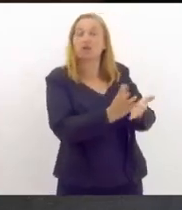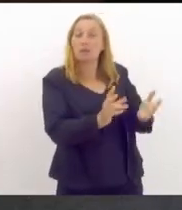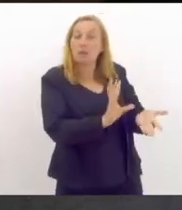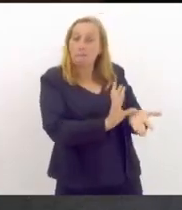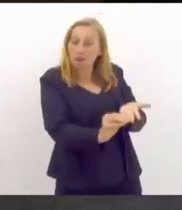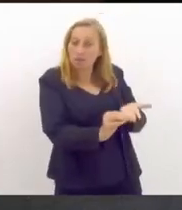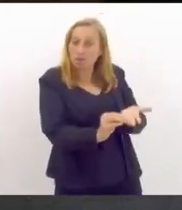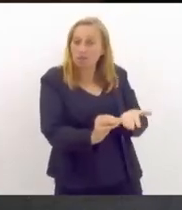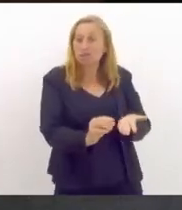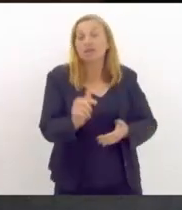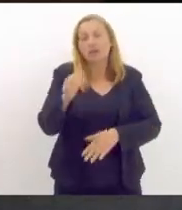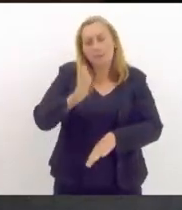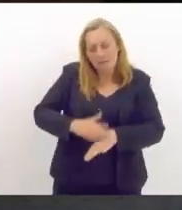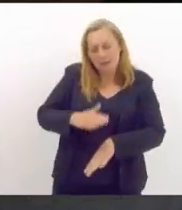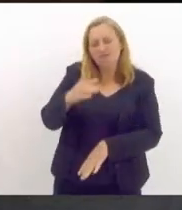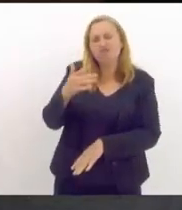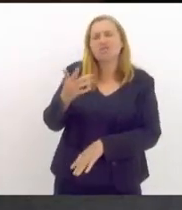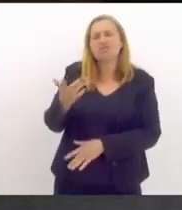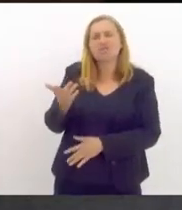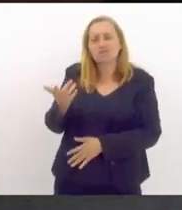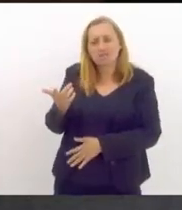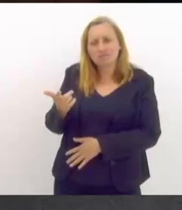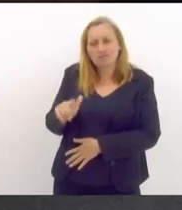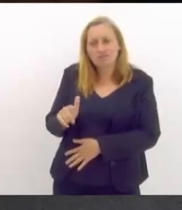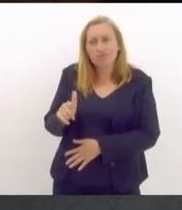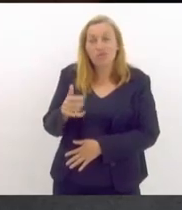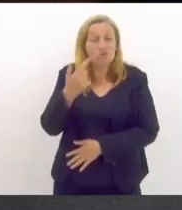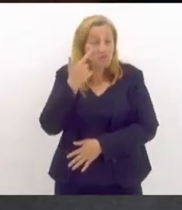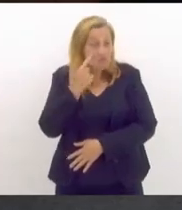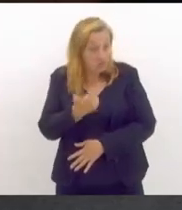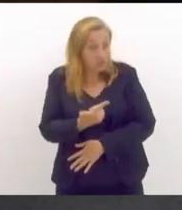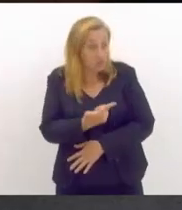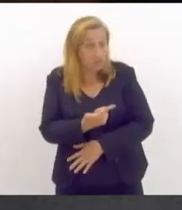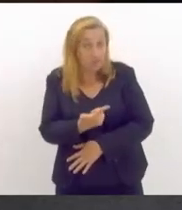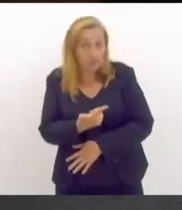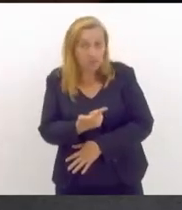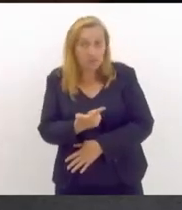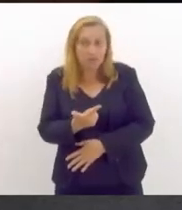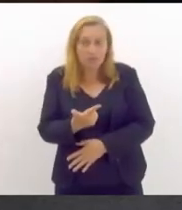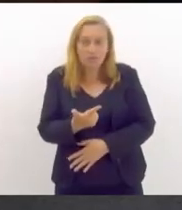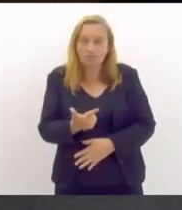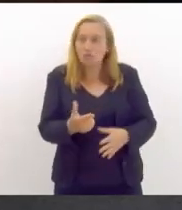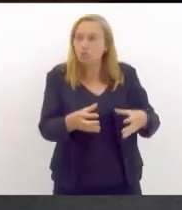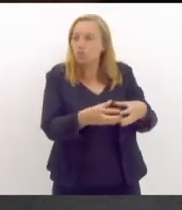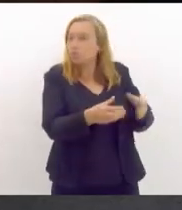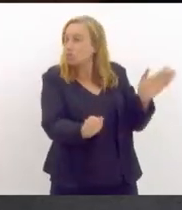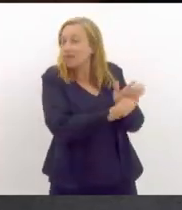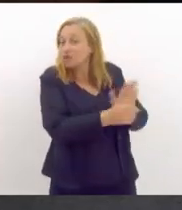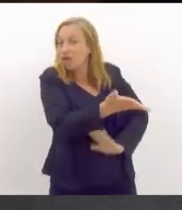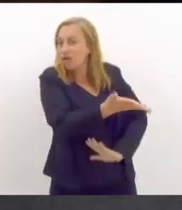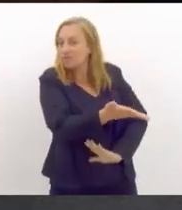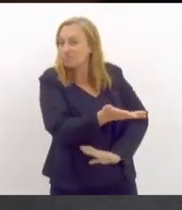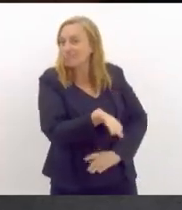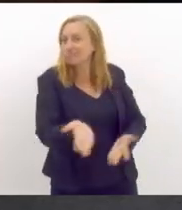e aqui mais uma vez se evidencia a bancada da droga